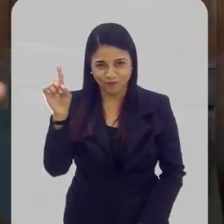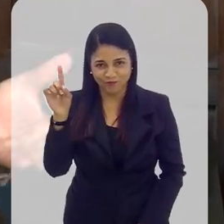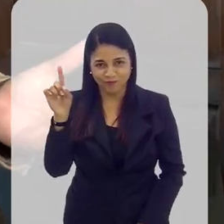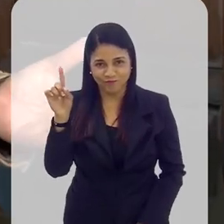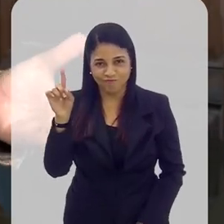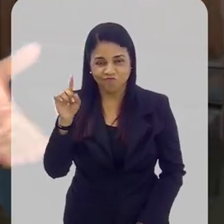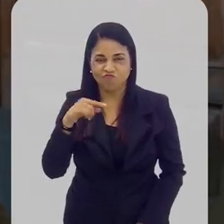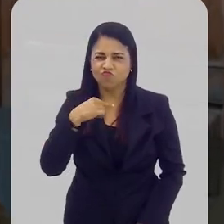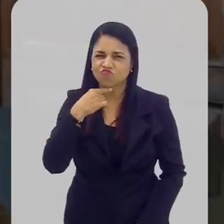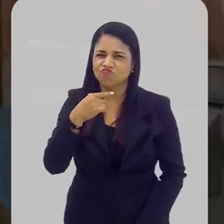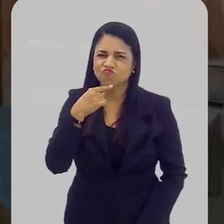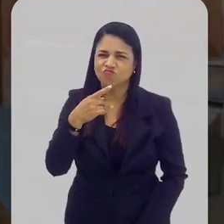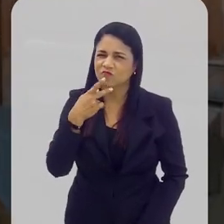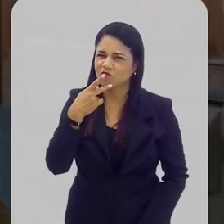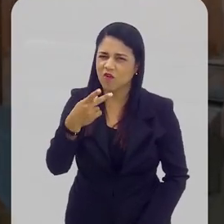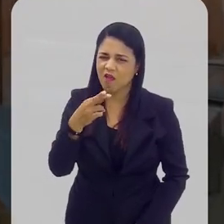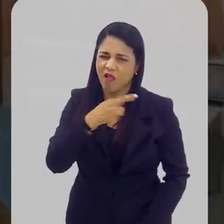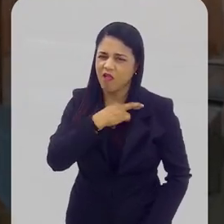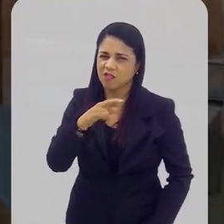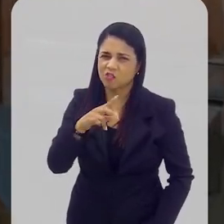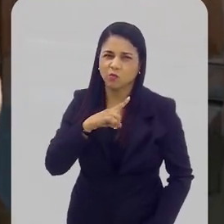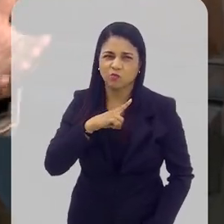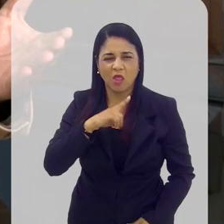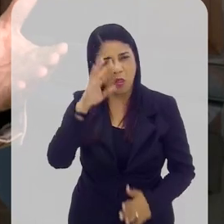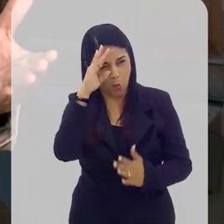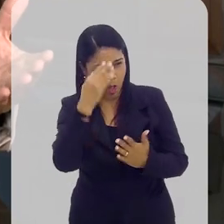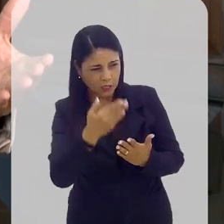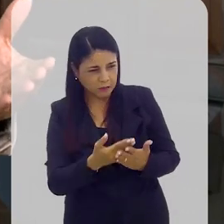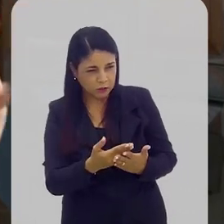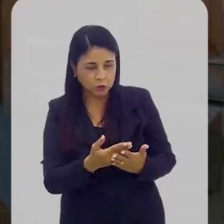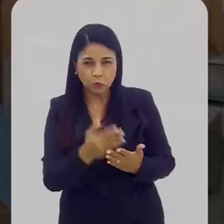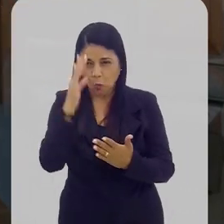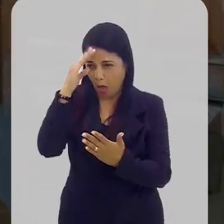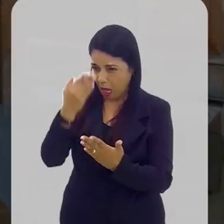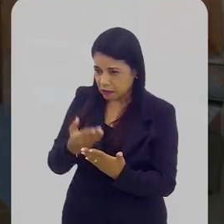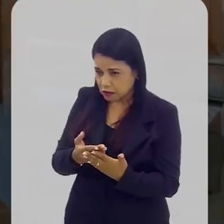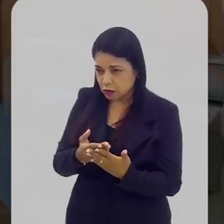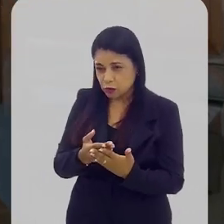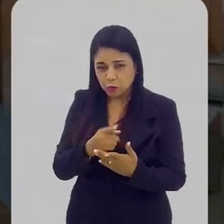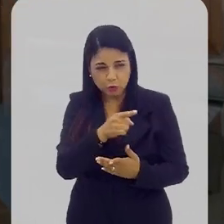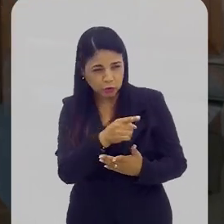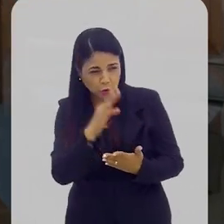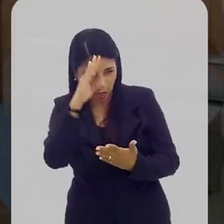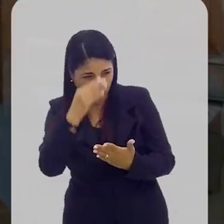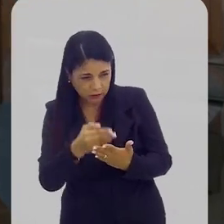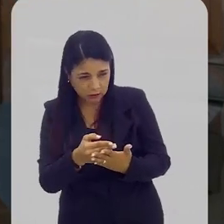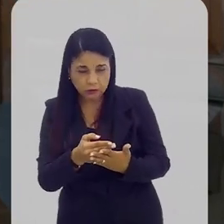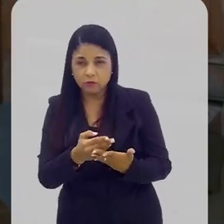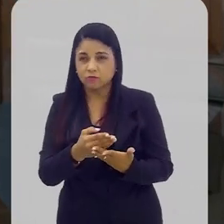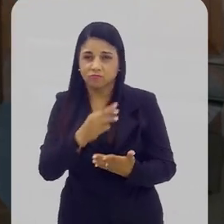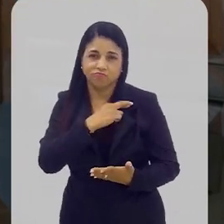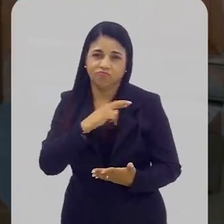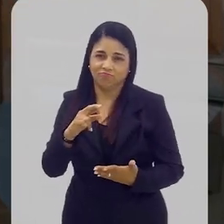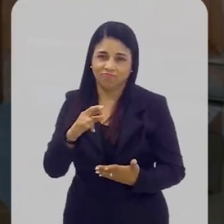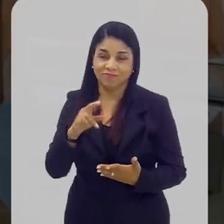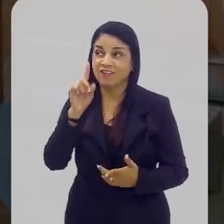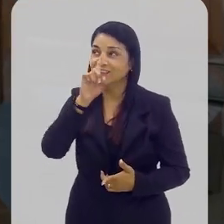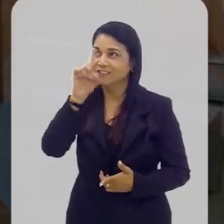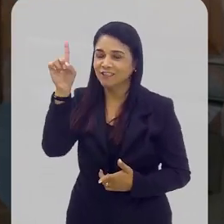Não adianta você dizer que tem uma religião, ou que acredita nisso, ou que acredita naquilo.